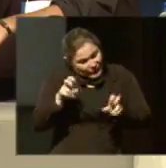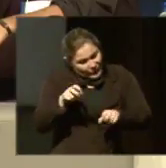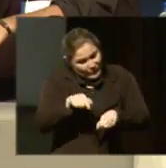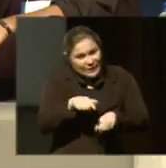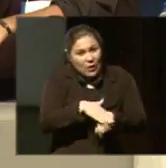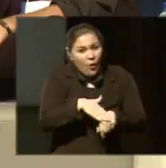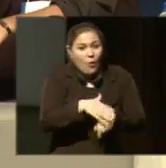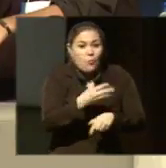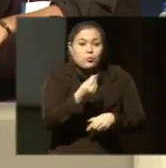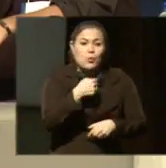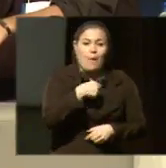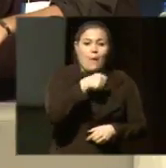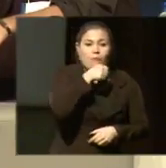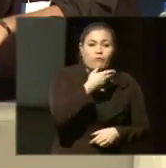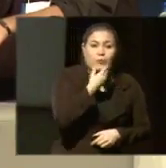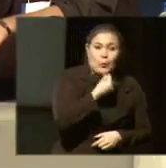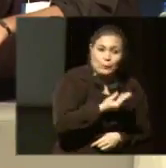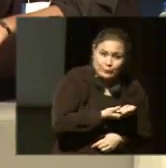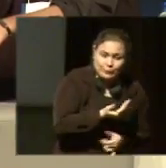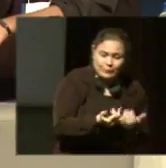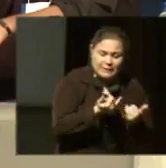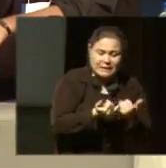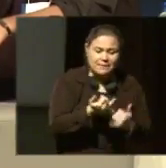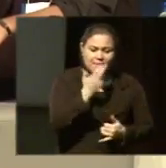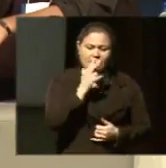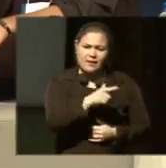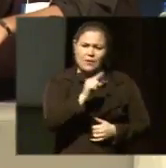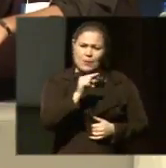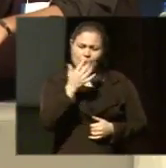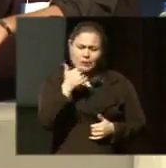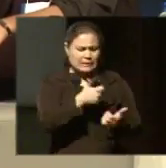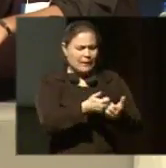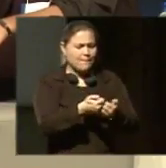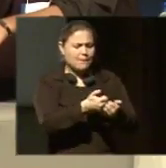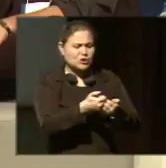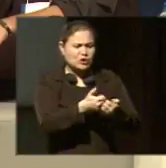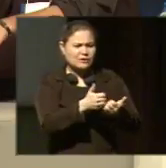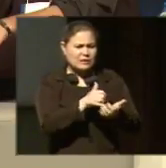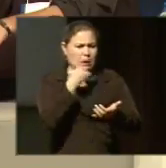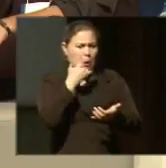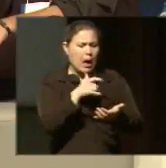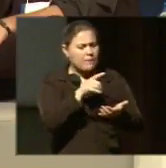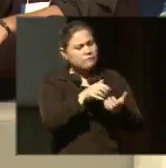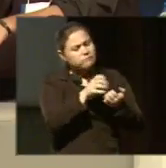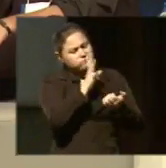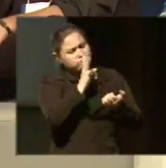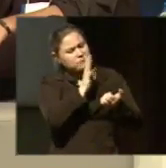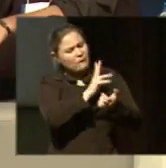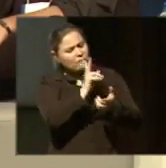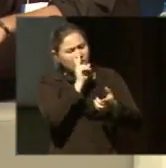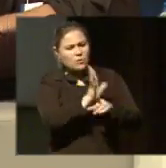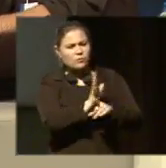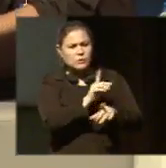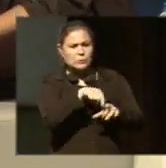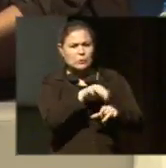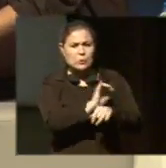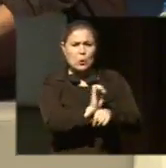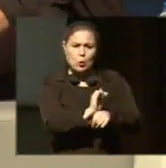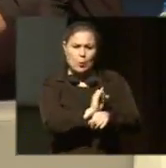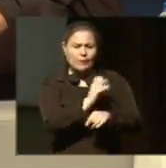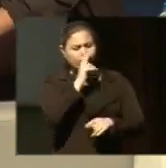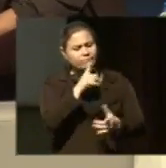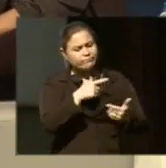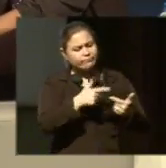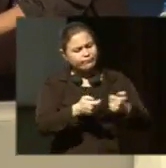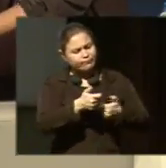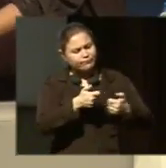bastante com o meu avô, por exemplo. Tem um dia que eu tava mexendo no celular, tava vendo vídeo no YouTube, conversando no WhatsApp. Daí o meu avô